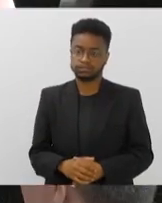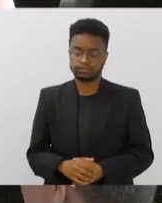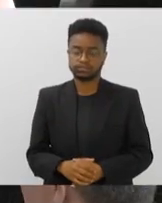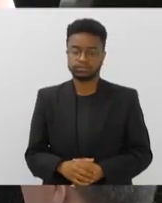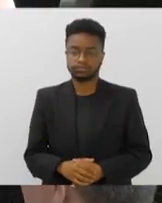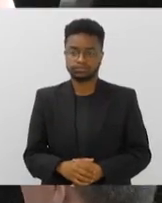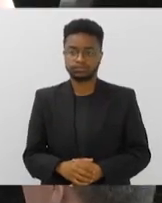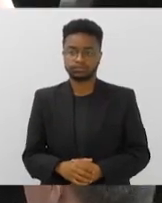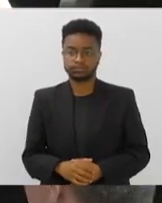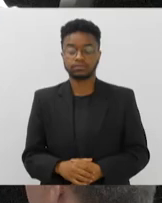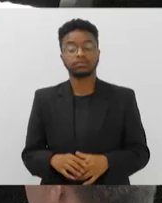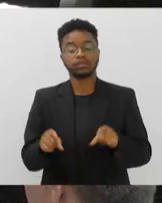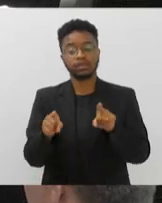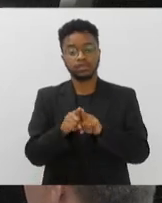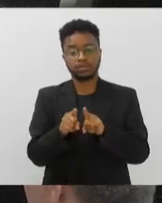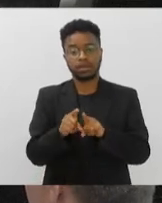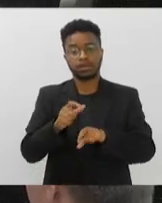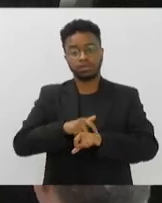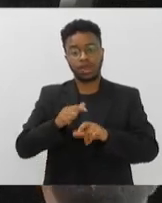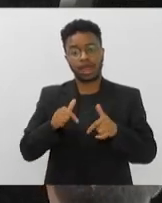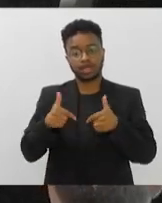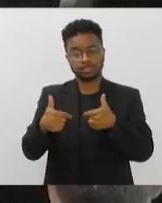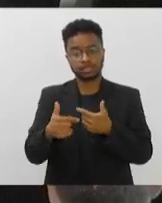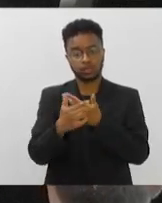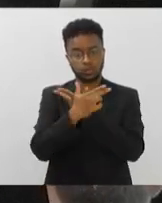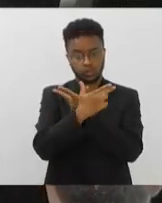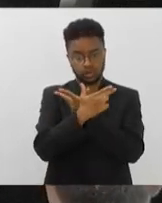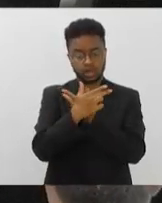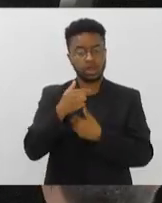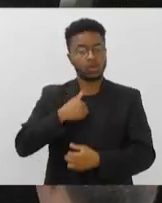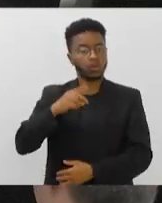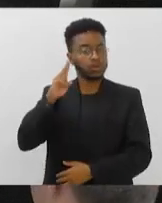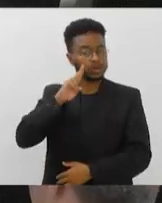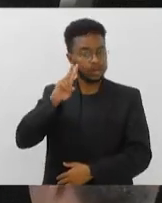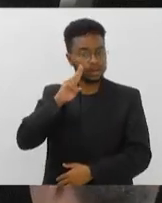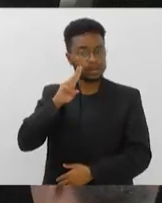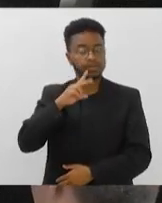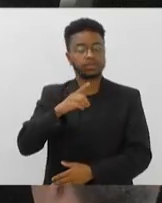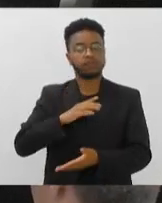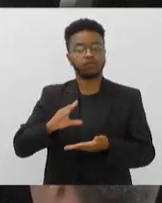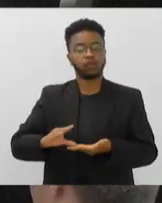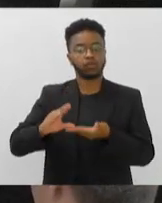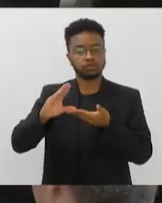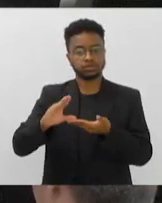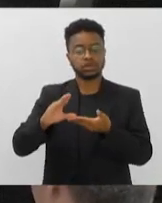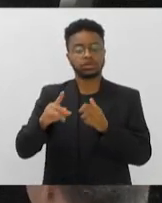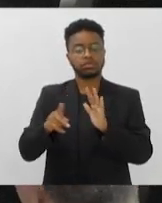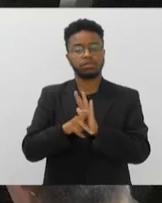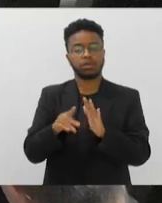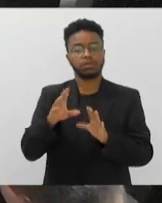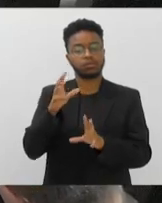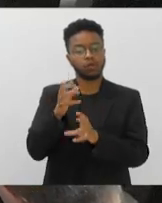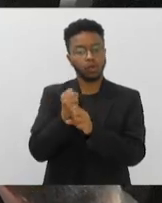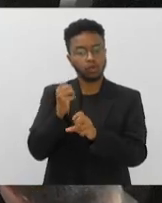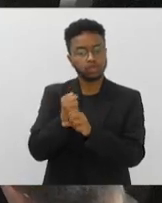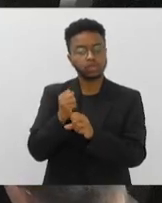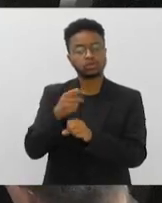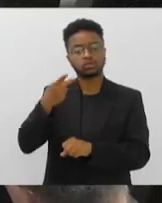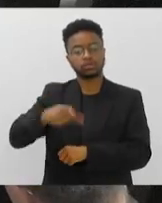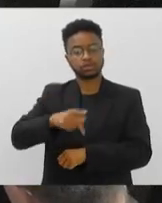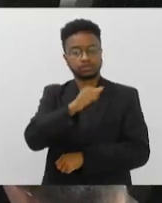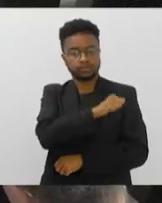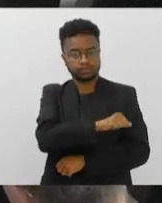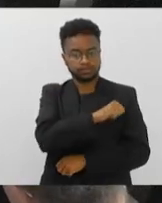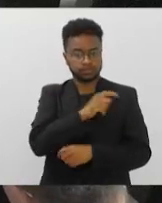eh n nessa ação do do Cristo Redentor me lembro que o conselho dos contadores do Estado do Rio de Janeiro se uniu a